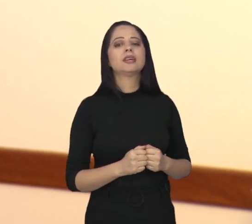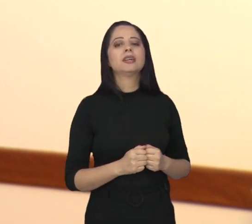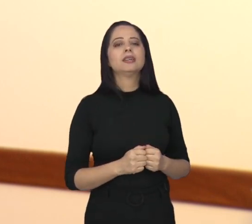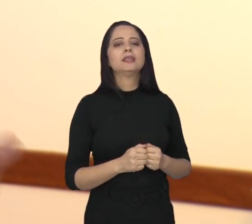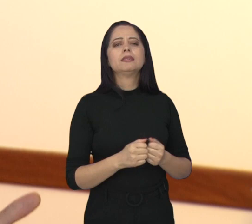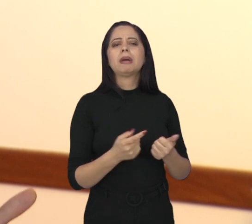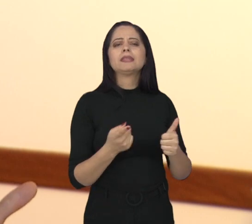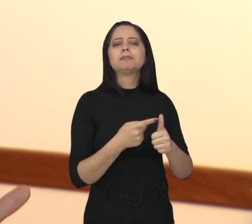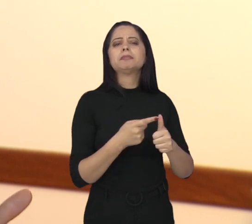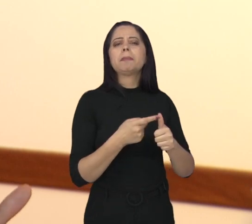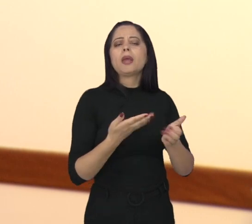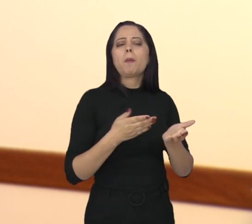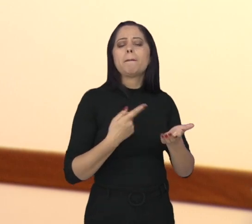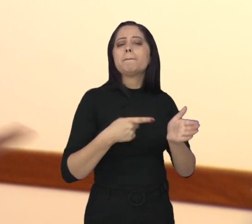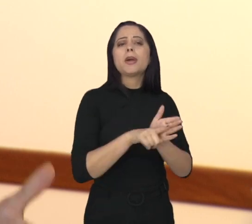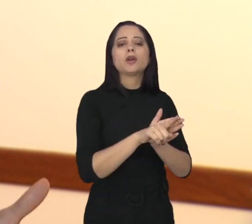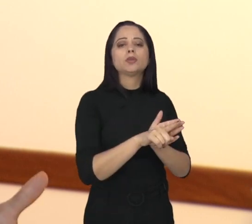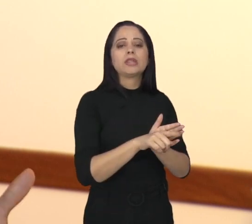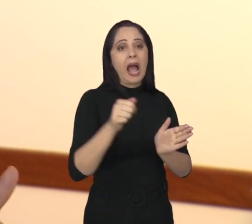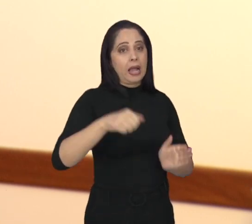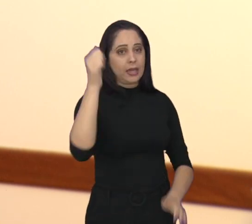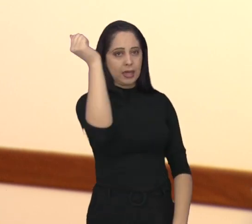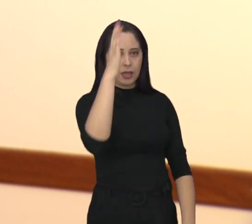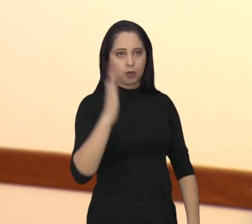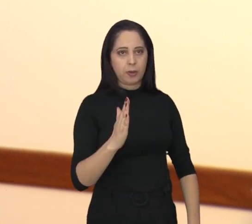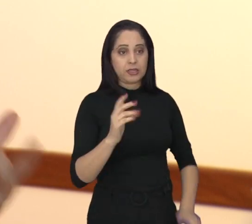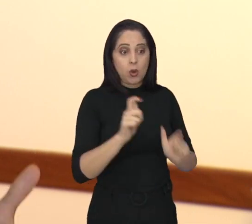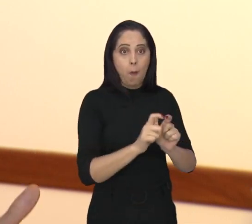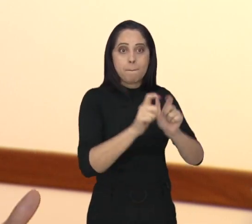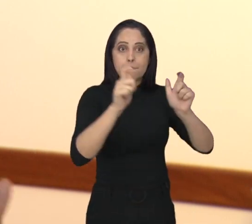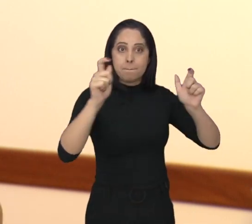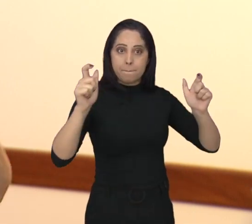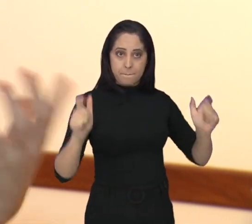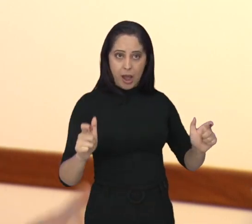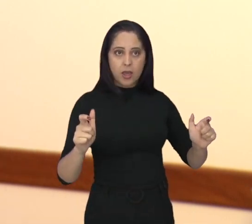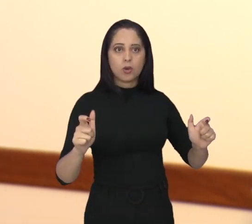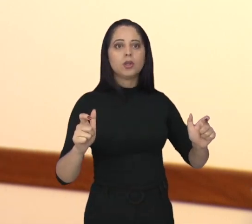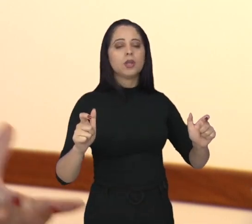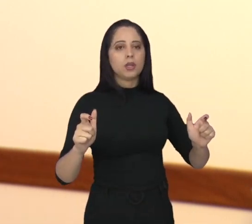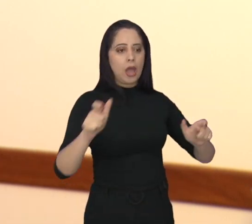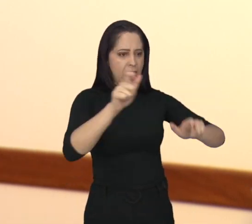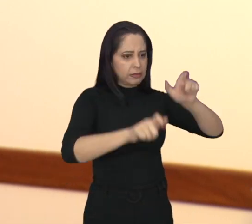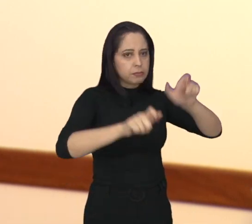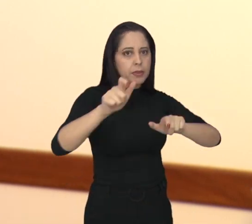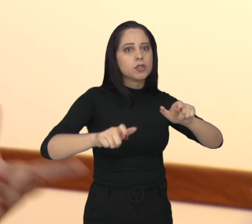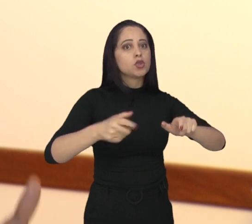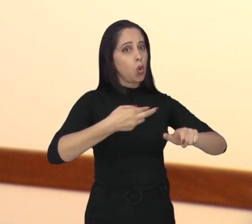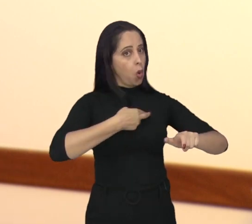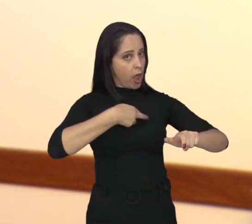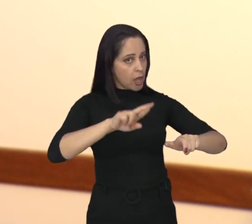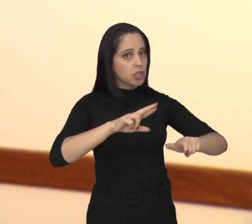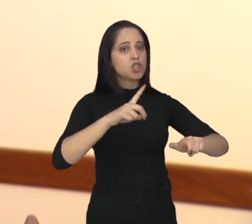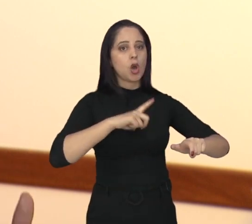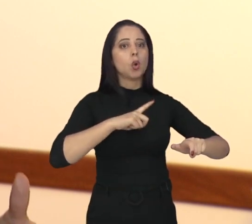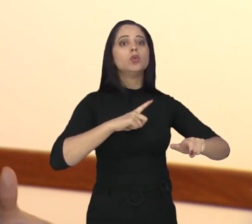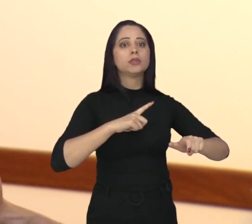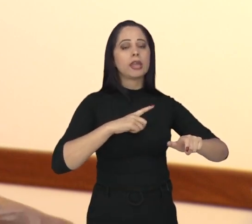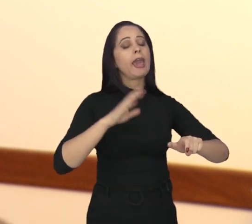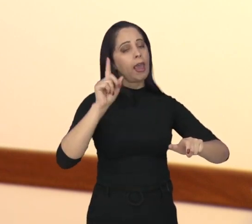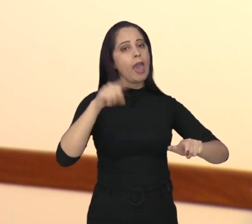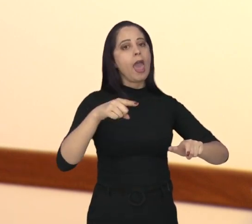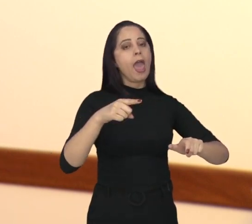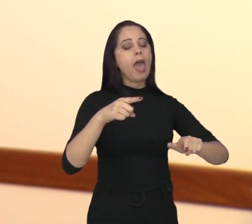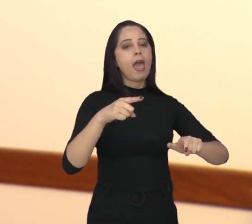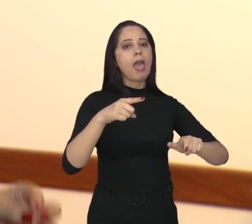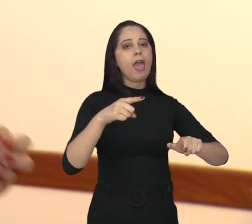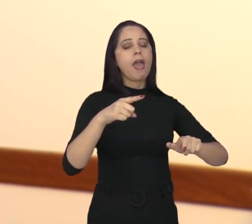queria começar perguntando, então, o Brasil é um país majoritariamente religioso, majoritariamente cristão, só que ao mesmo